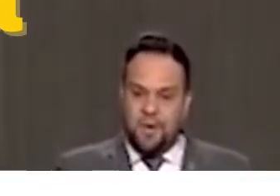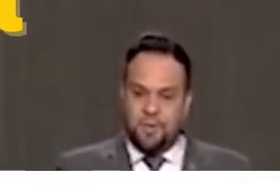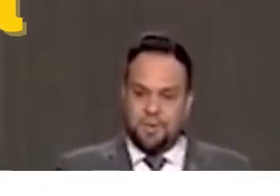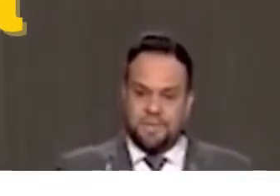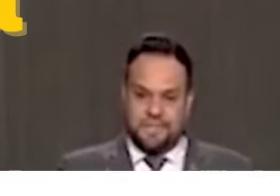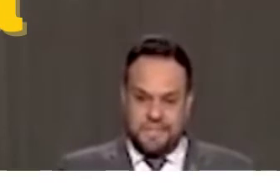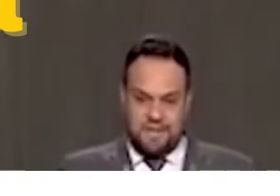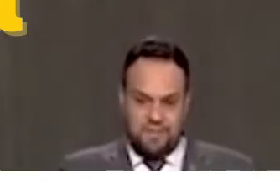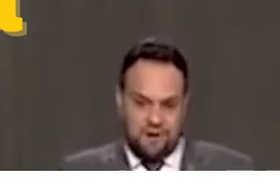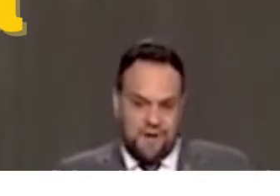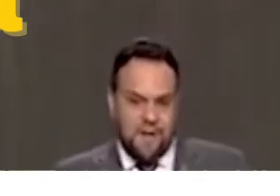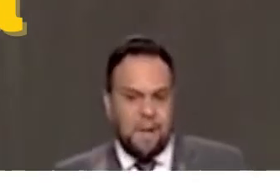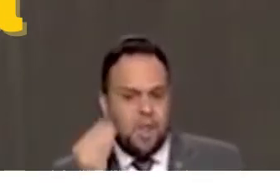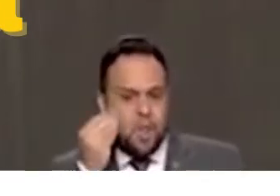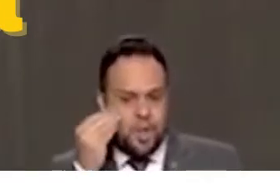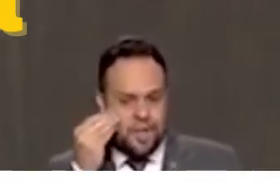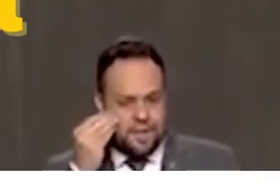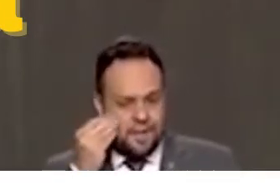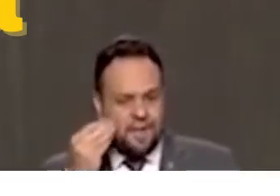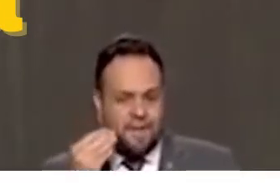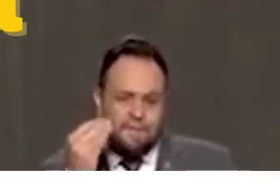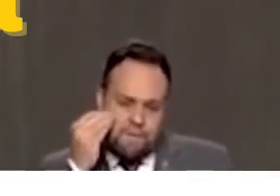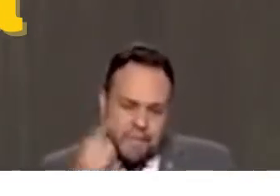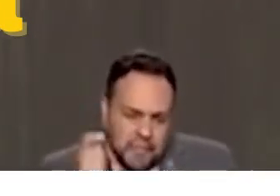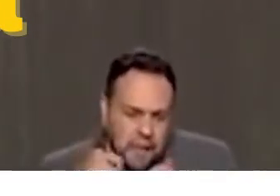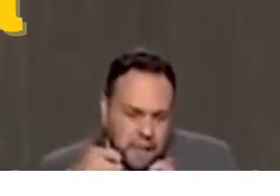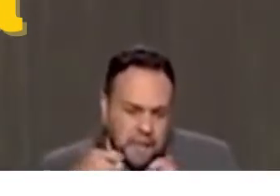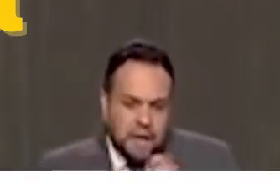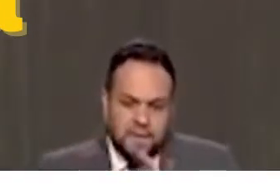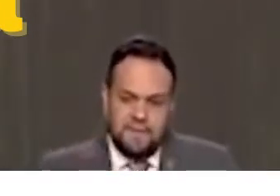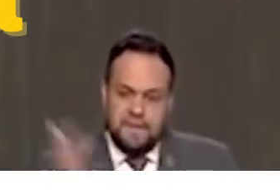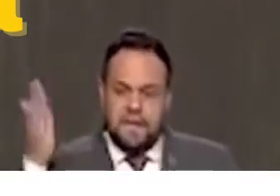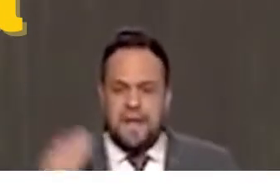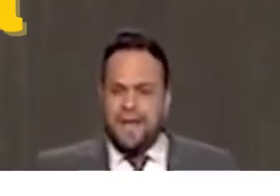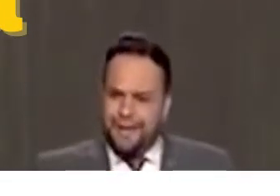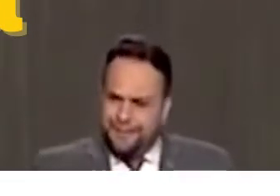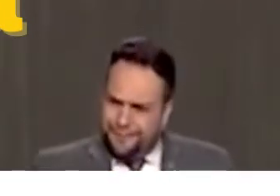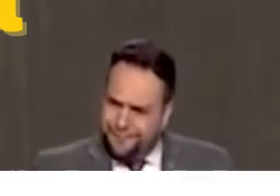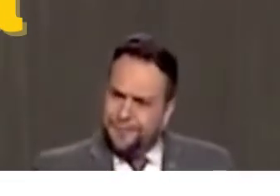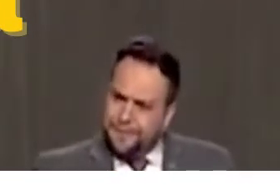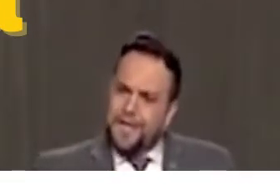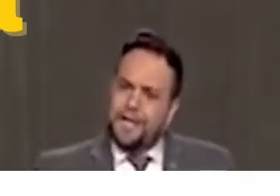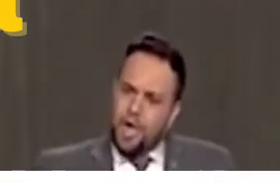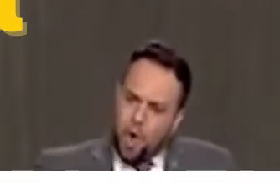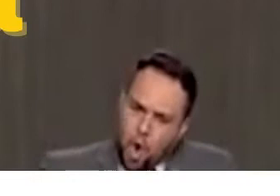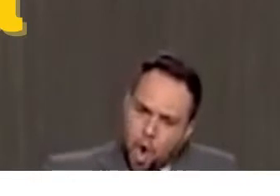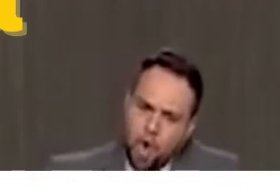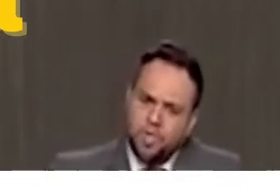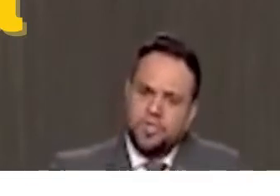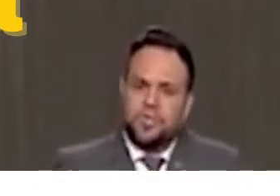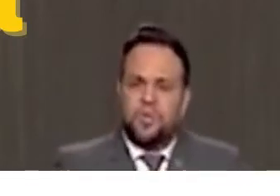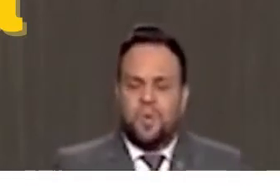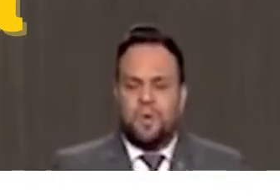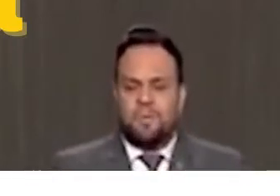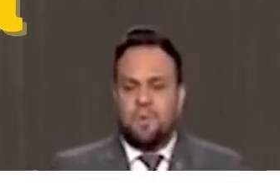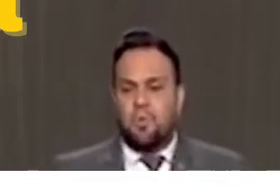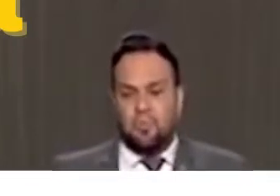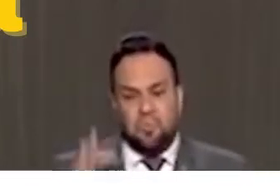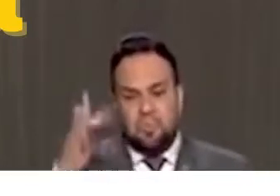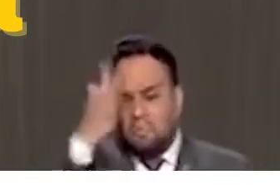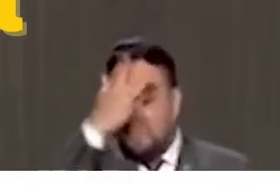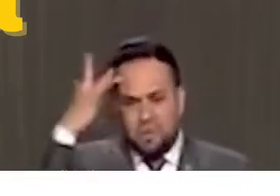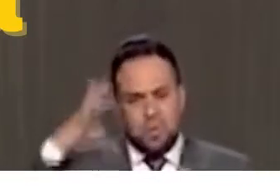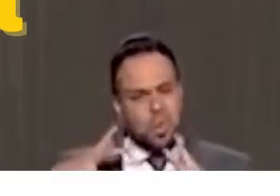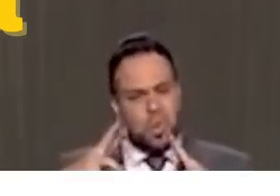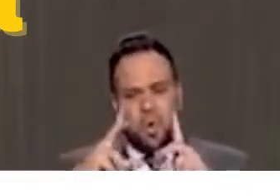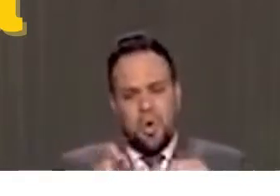jogar, logicamente, né? Estou tentando ir para lá, vou ver como é que fica. A vida continua, não tem que. Todo mundo vai embora um dia. A gente lamenta isso aí, agradeço o